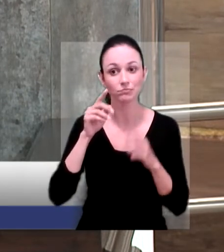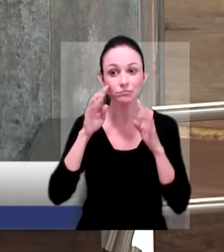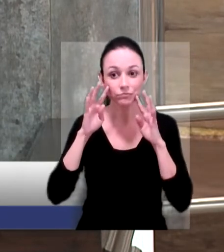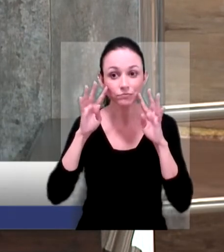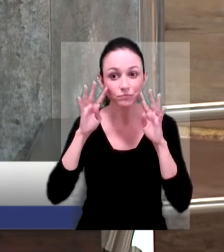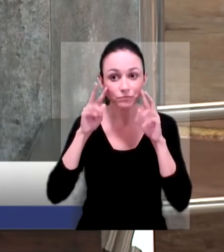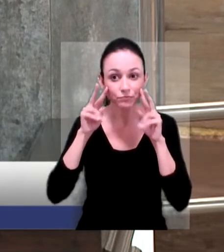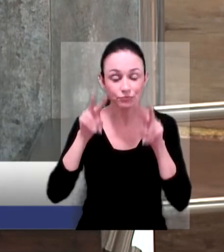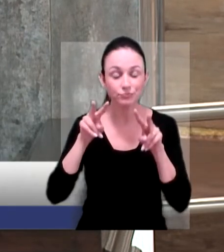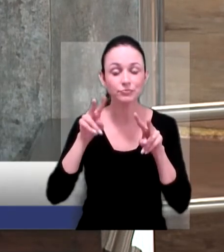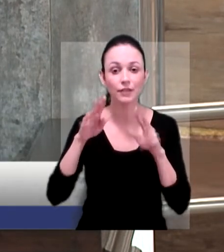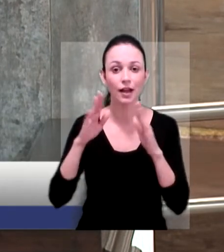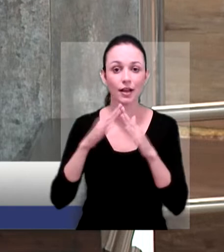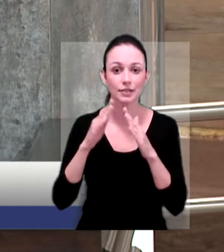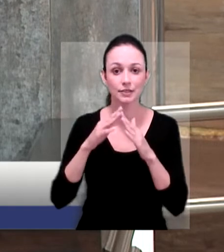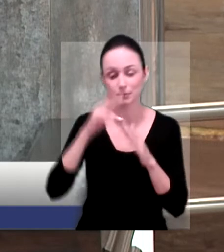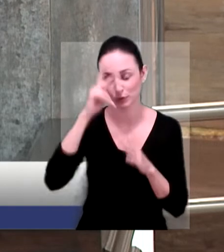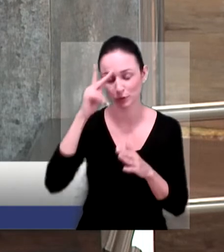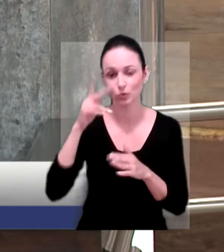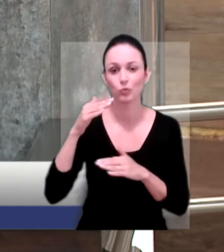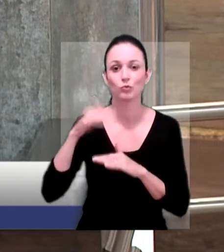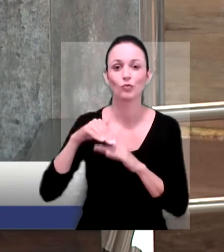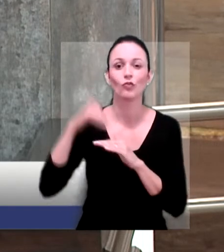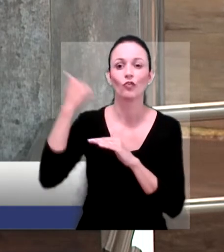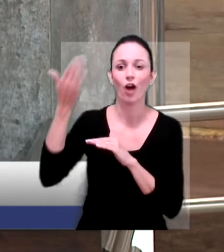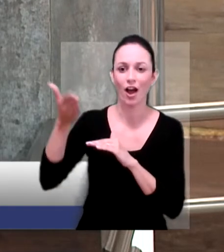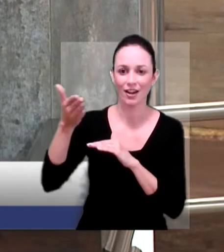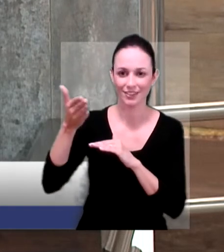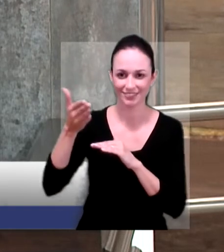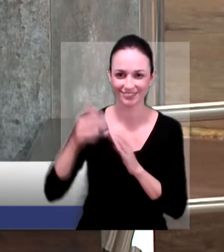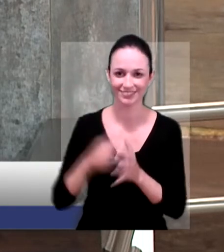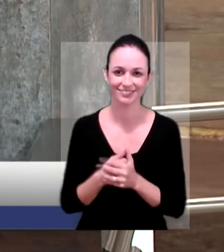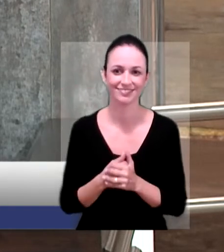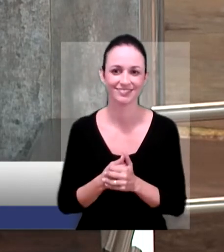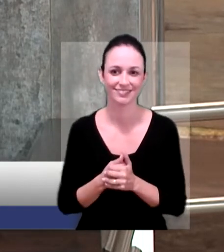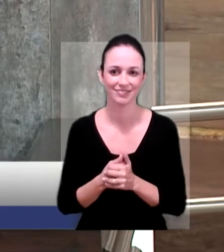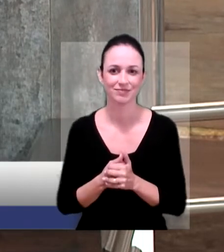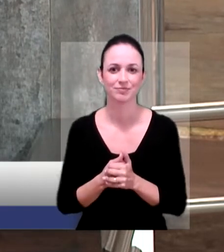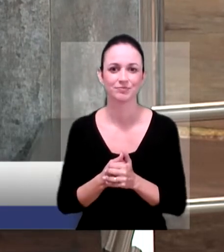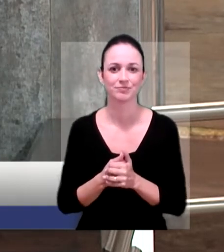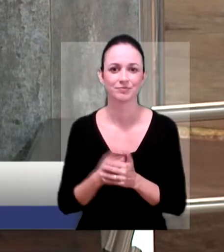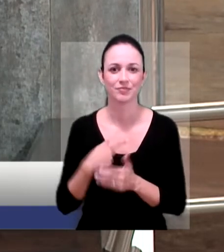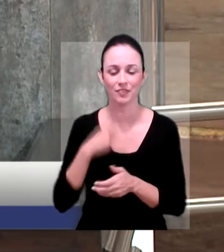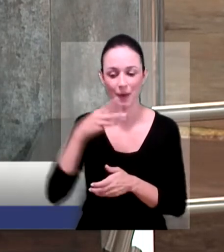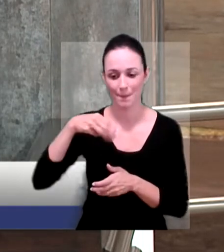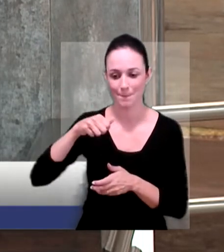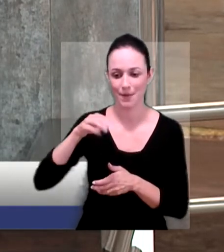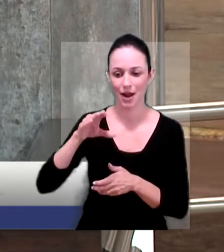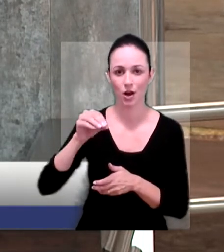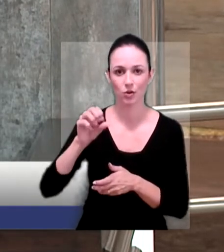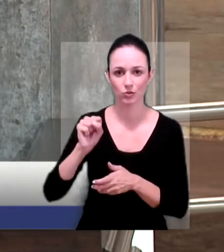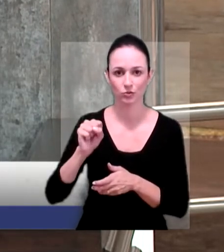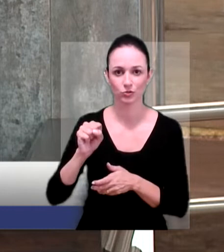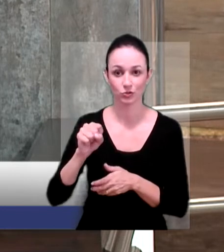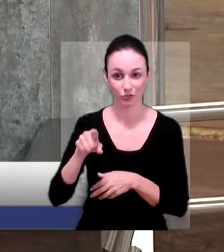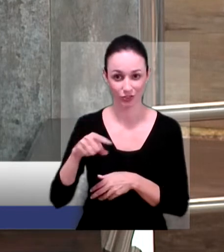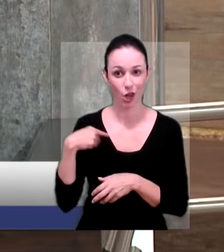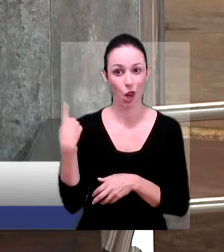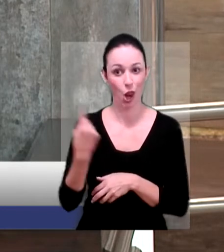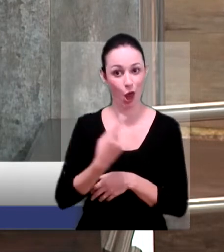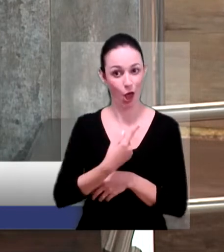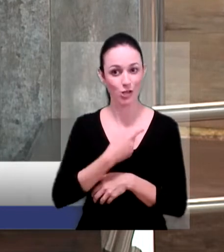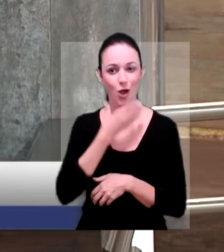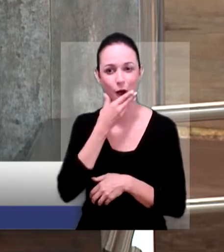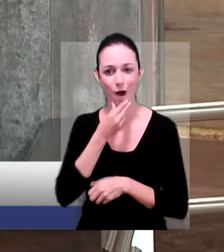público lá fora. Eu quero começar dizendo que, Marcos, nós homens que nos emocionamos com